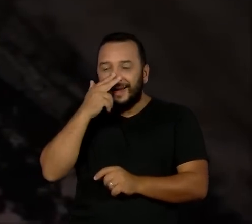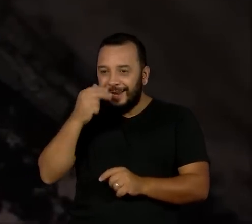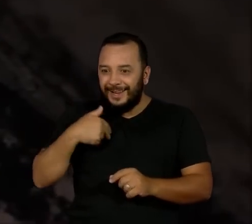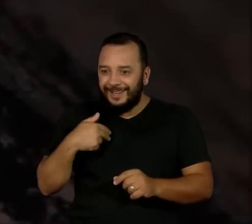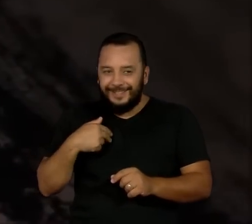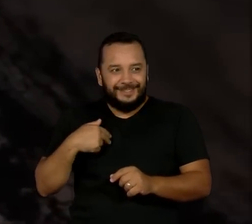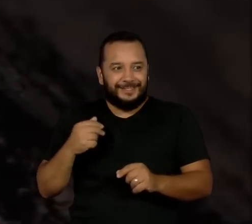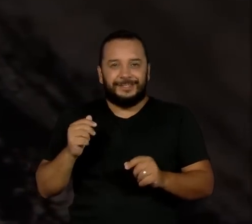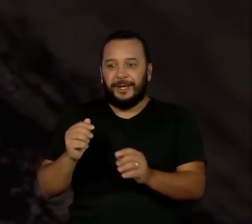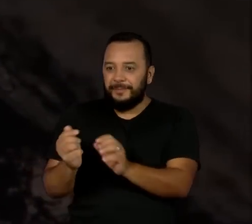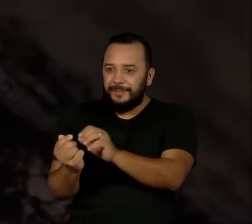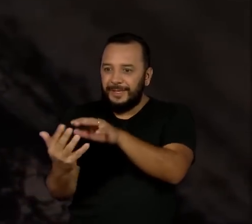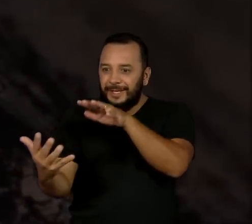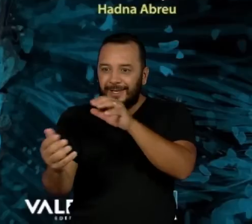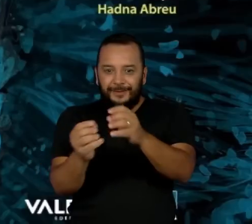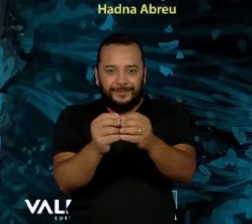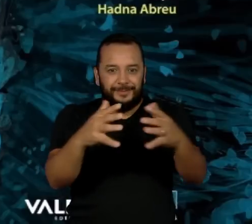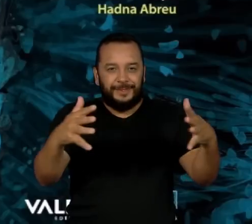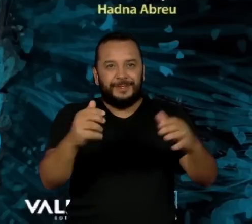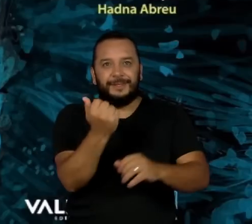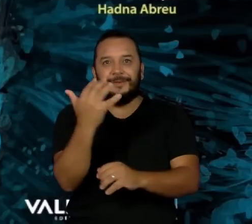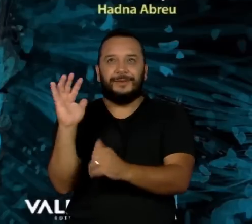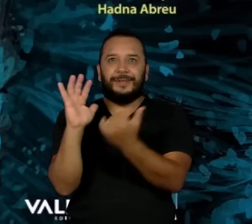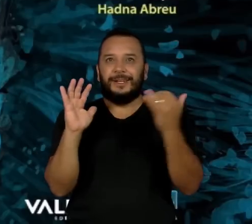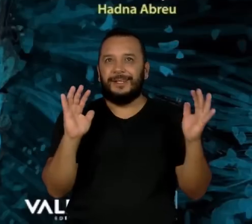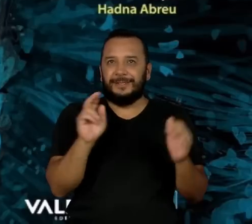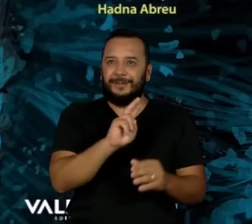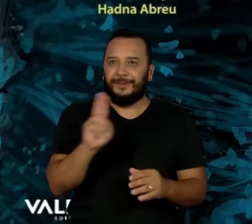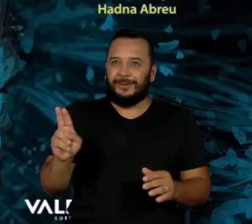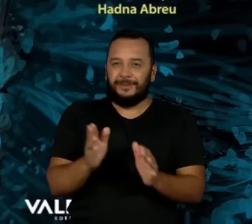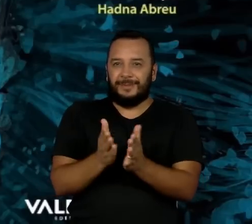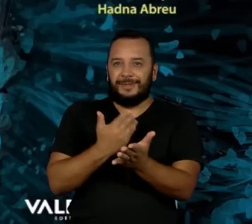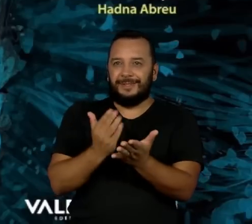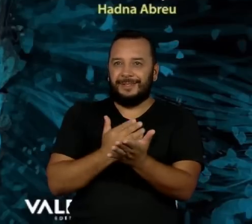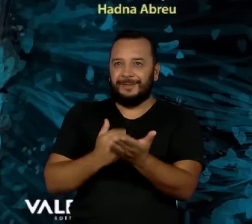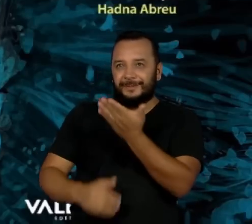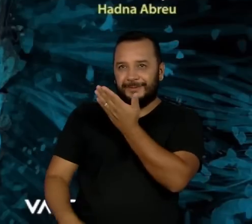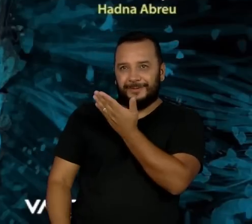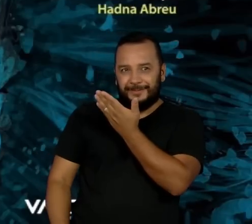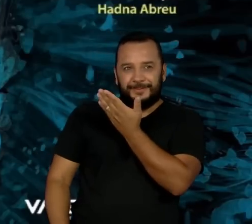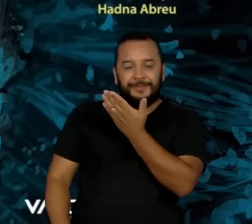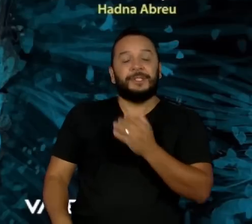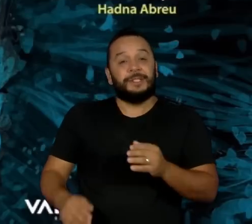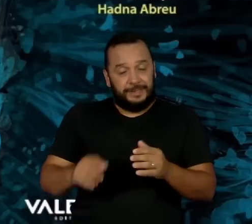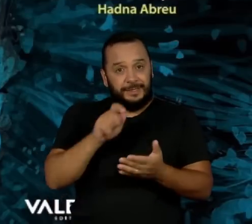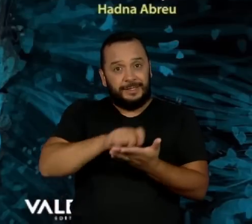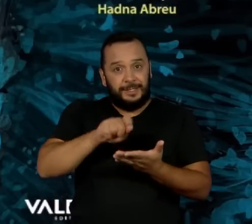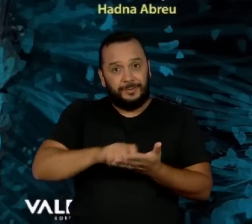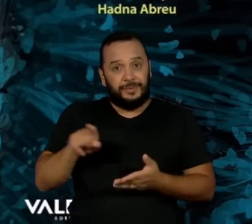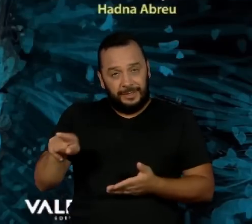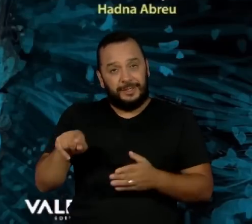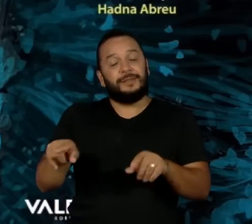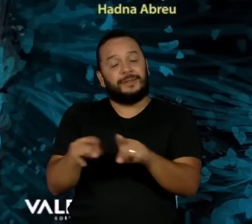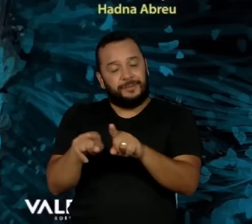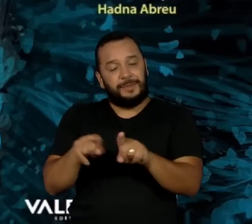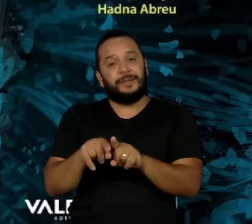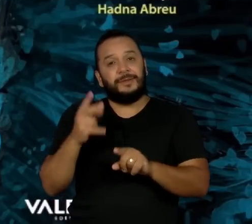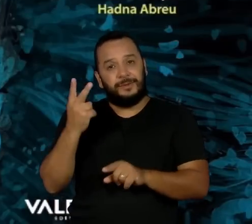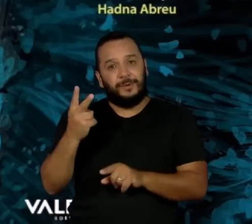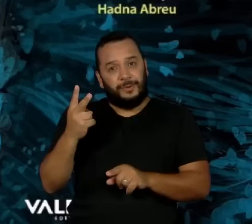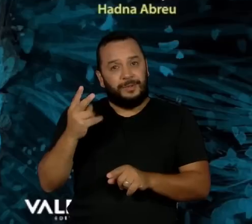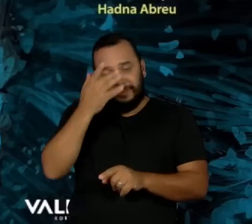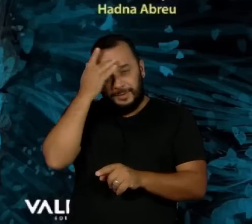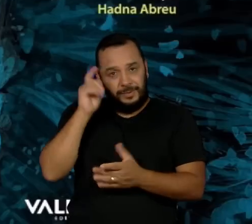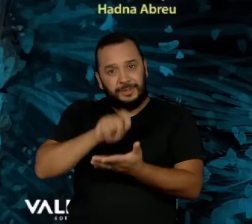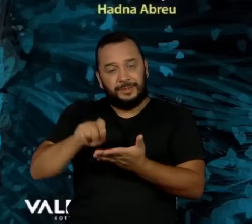trilhas, de brilho na floresta. É o nome do livro escrito por eles e mais 2 autores. Traduzido para várias